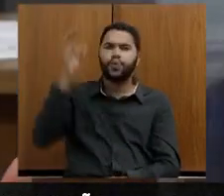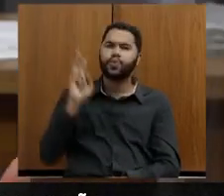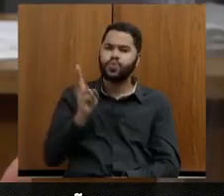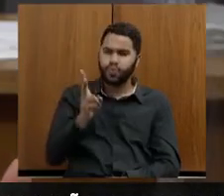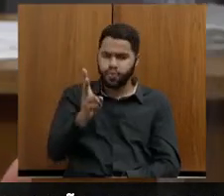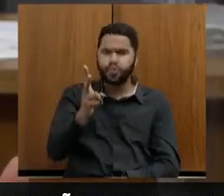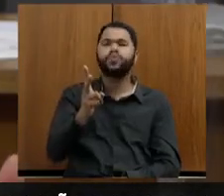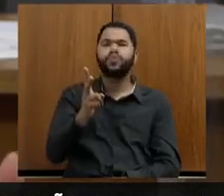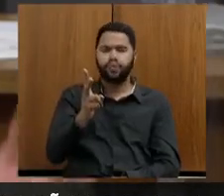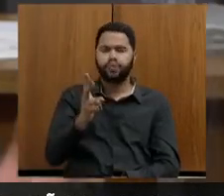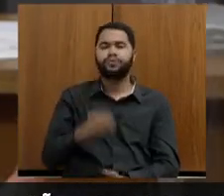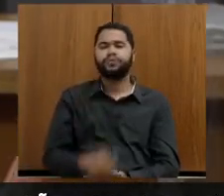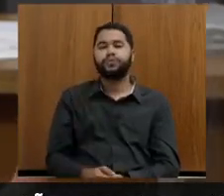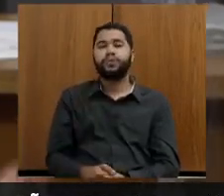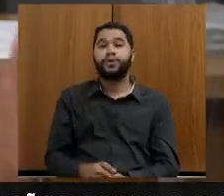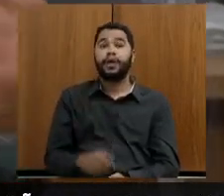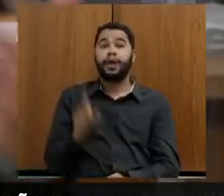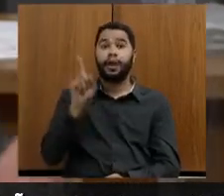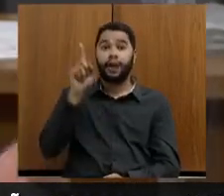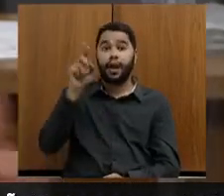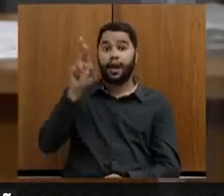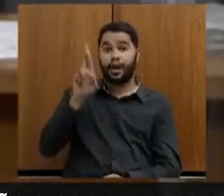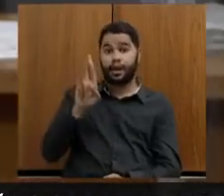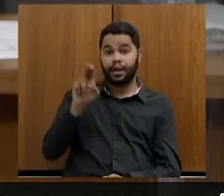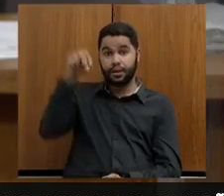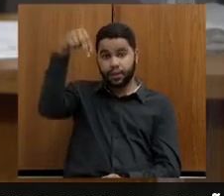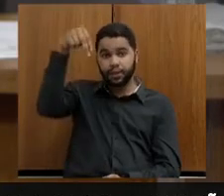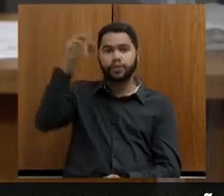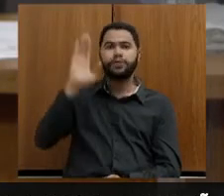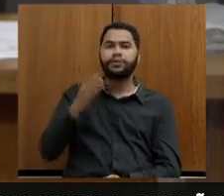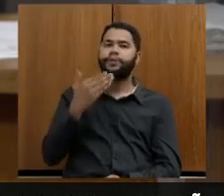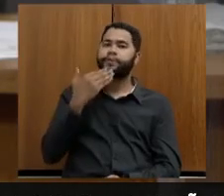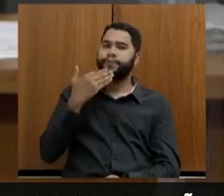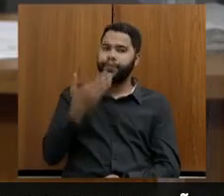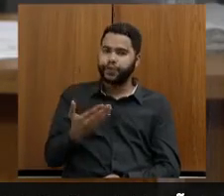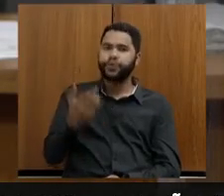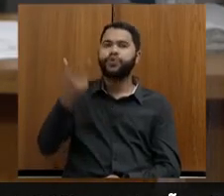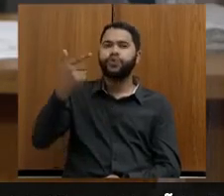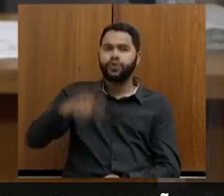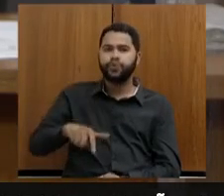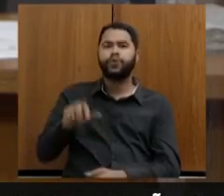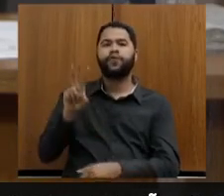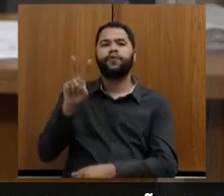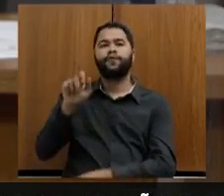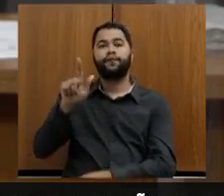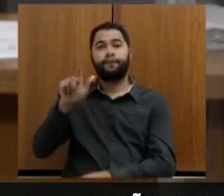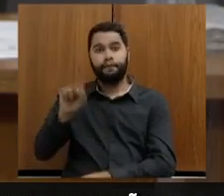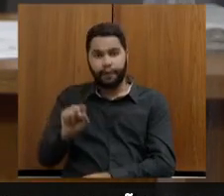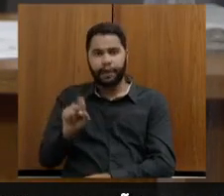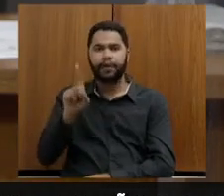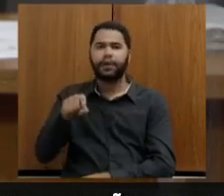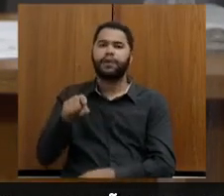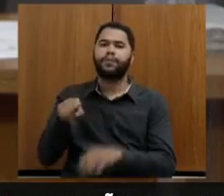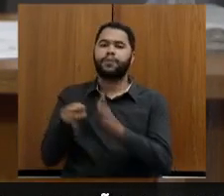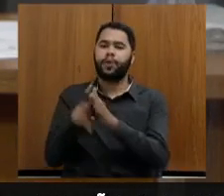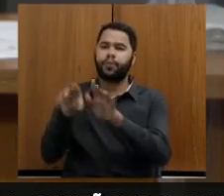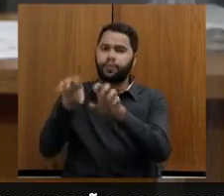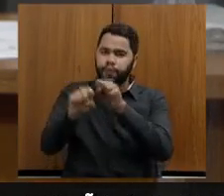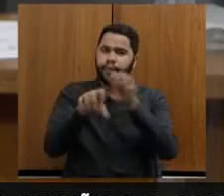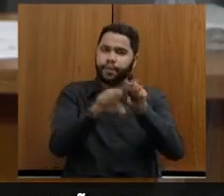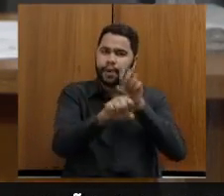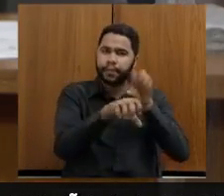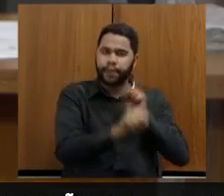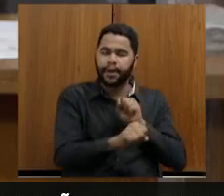frequente Rio Grande do Norte já está solicitando novas vagas para que possamos aqui formar seus